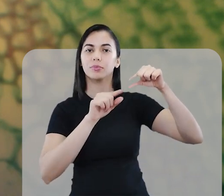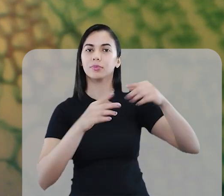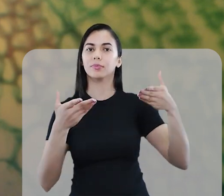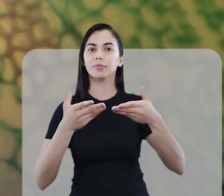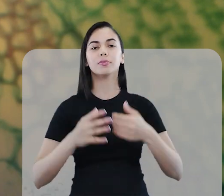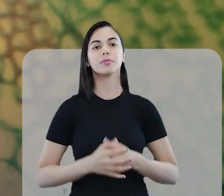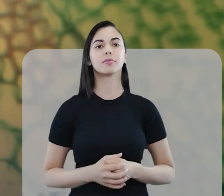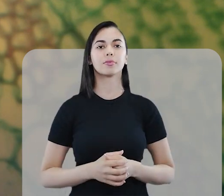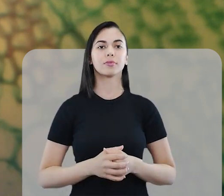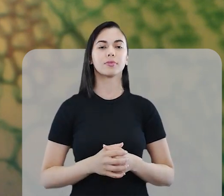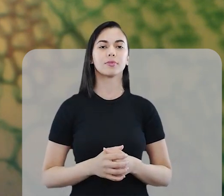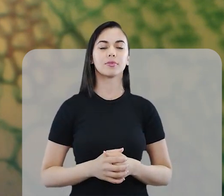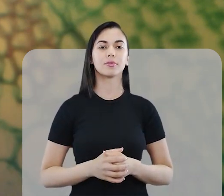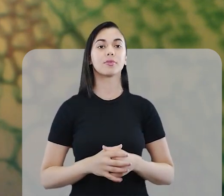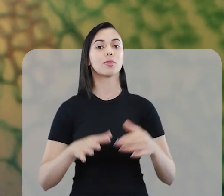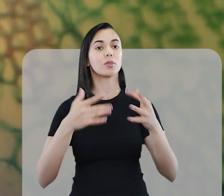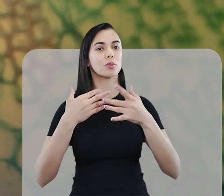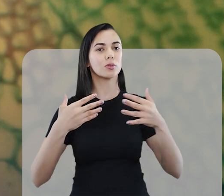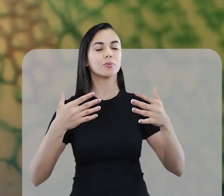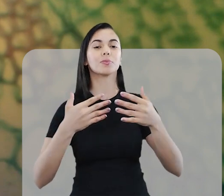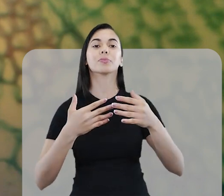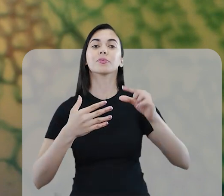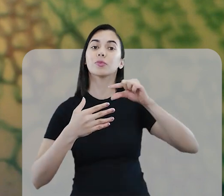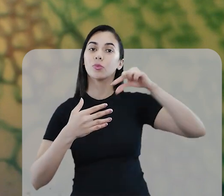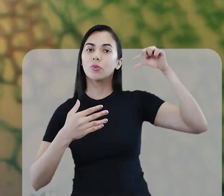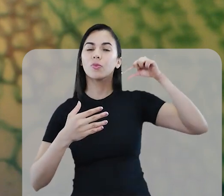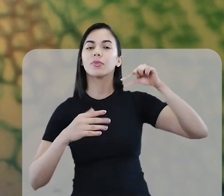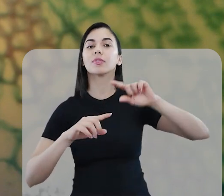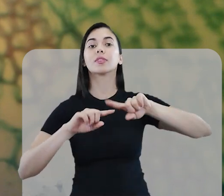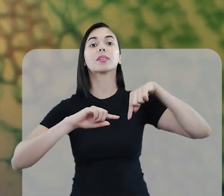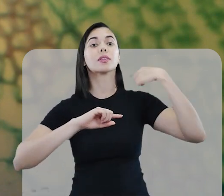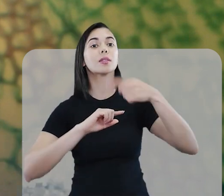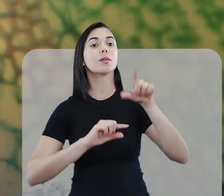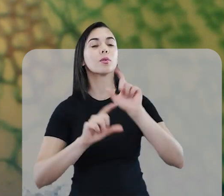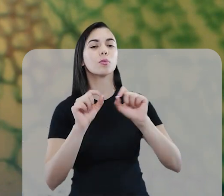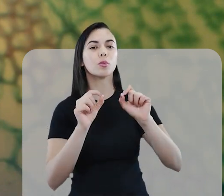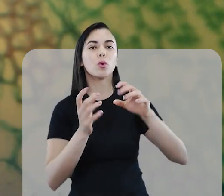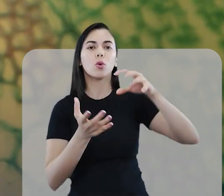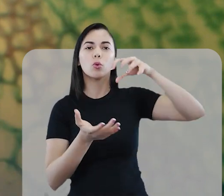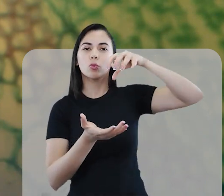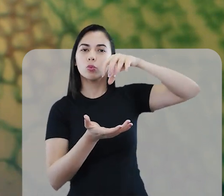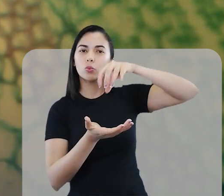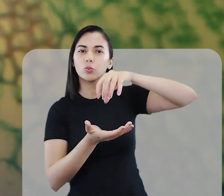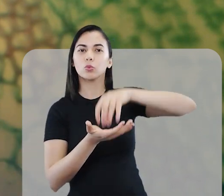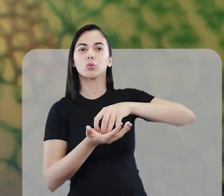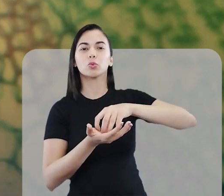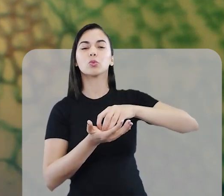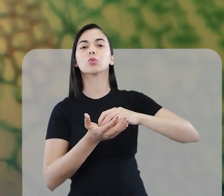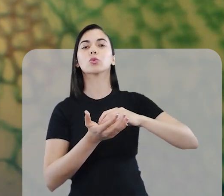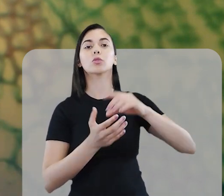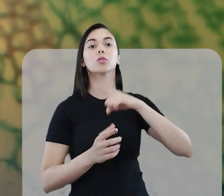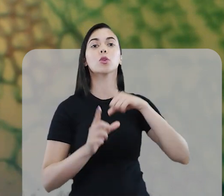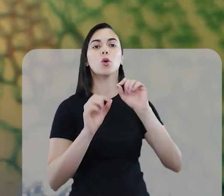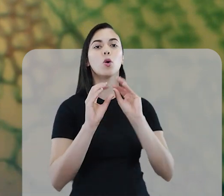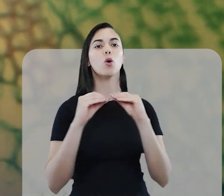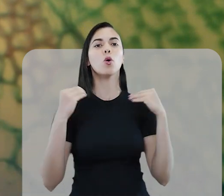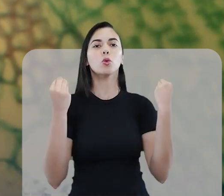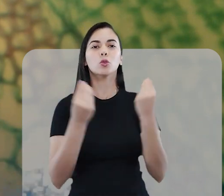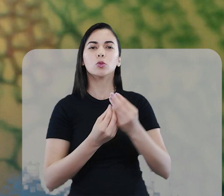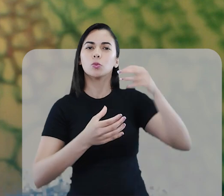caule, tecido de revestimento externo, e depois nós já vamos para o início, para o centro do tecido de armazenamento de